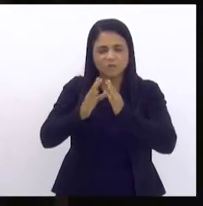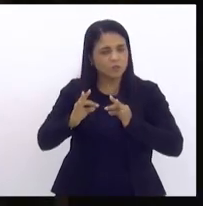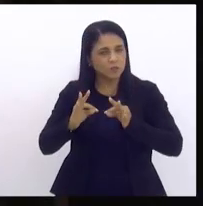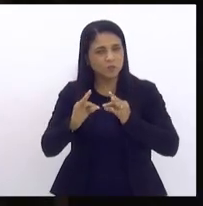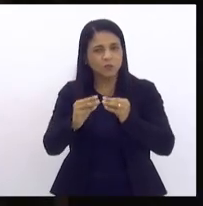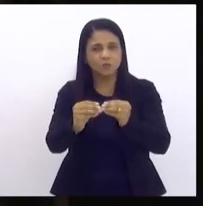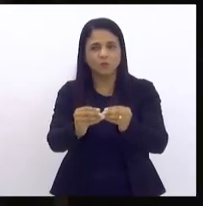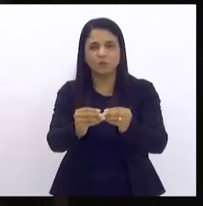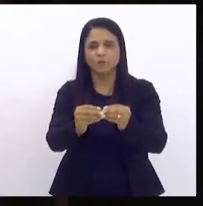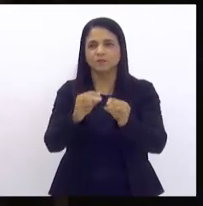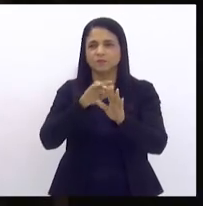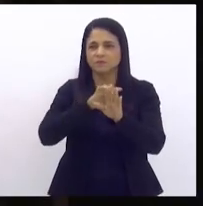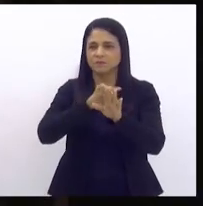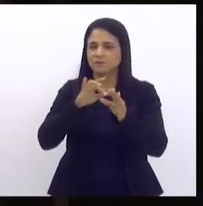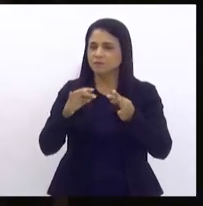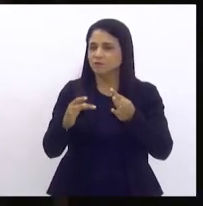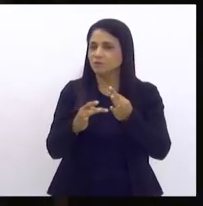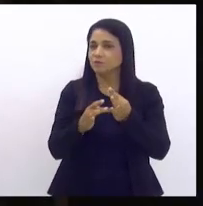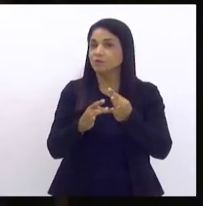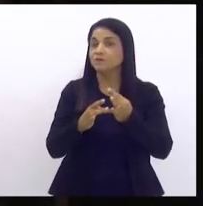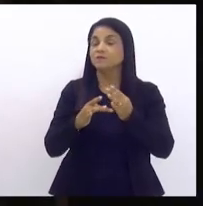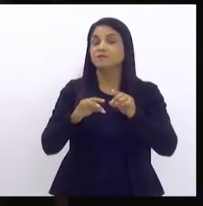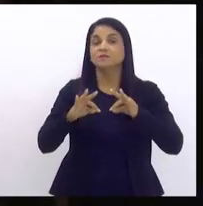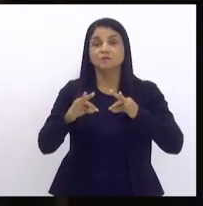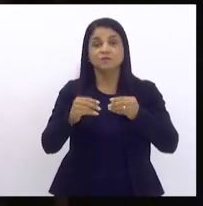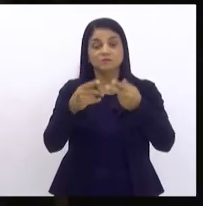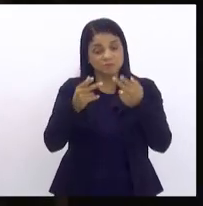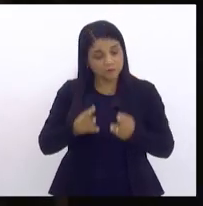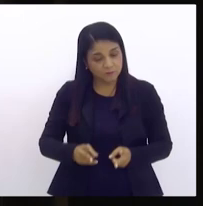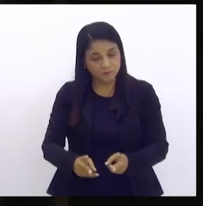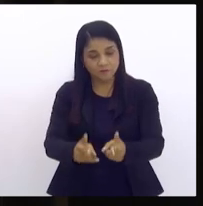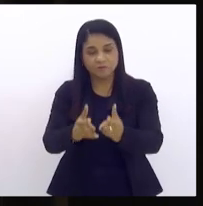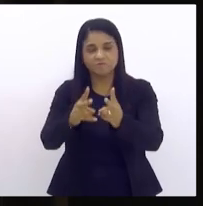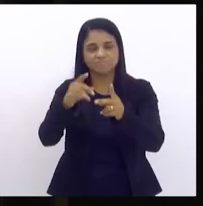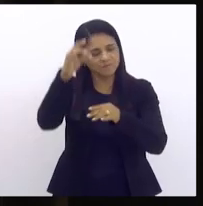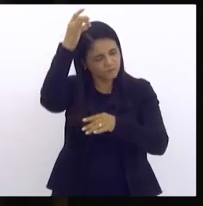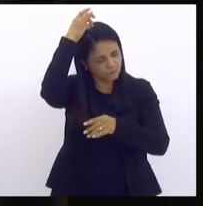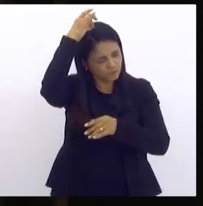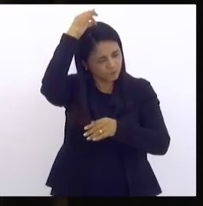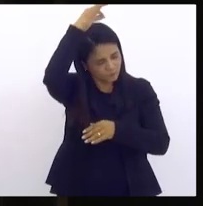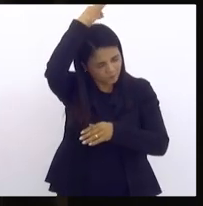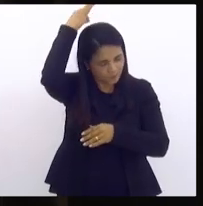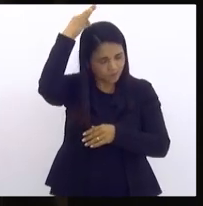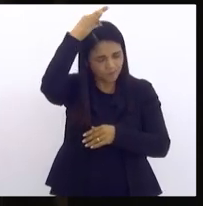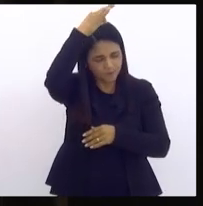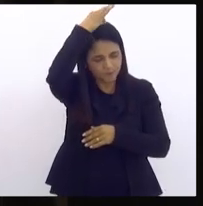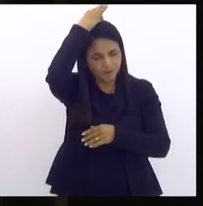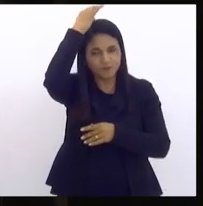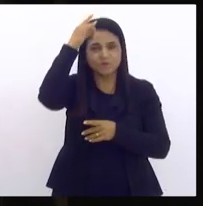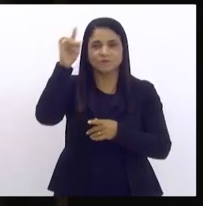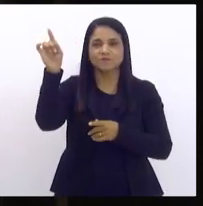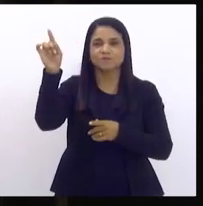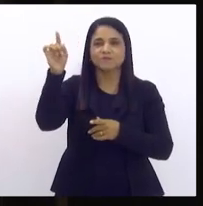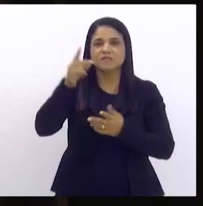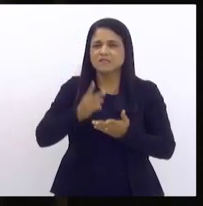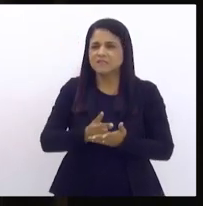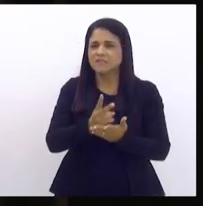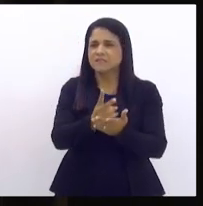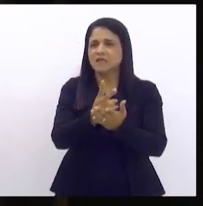as coisas, segundo o mesmo Espírito, e gozemos sempre de sua